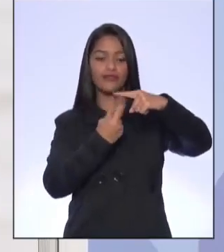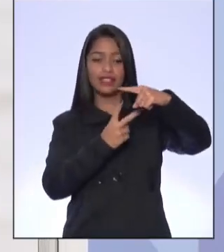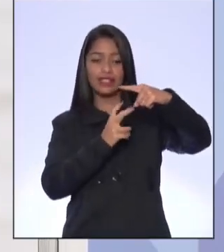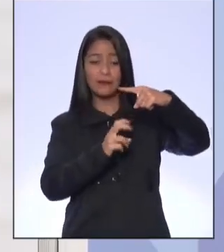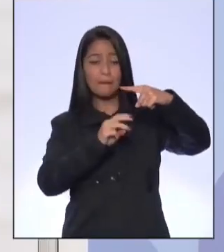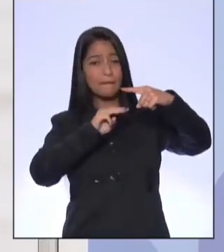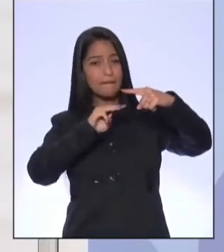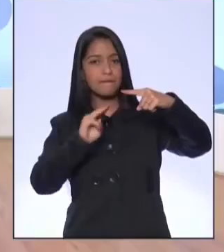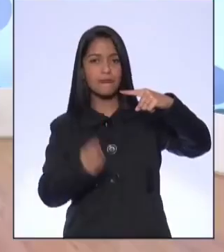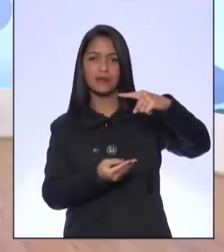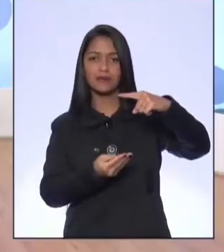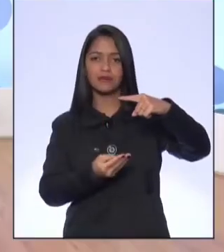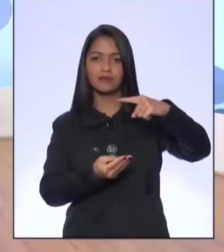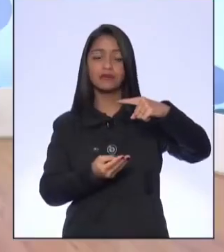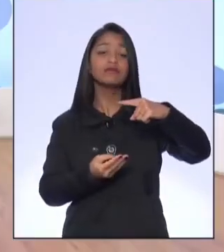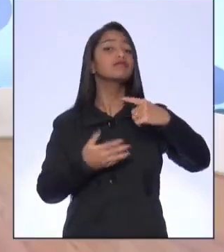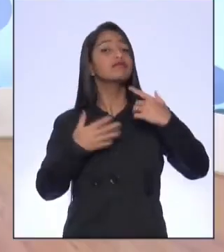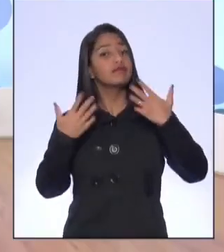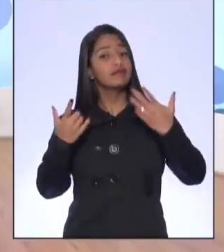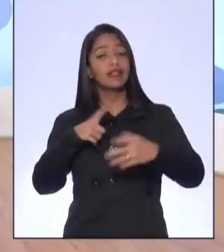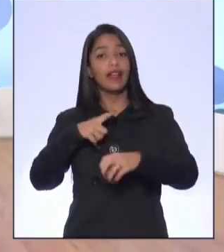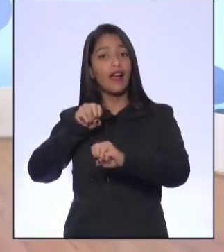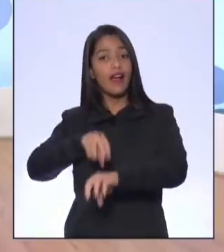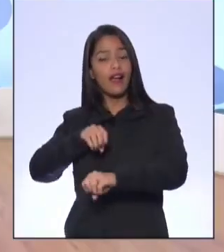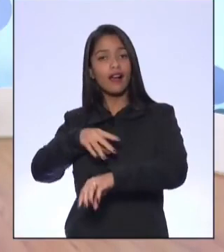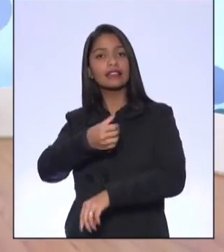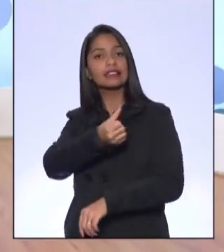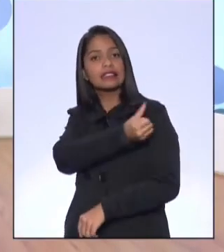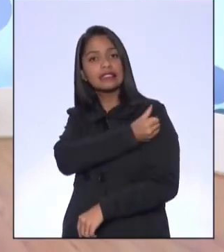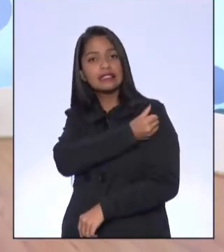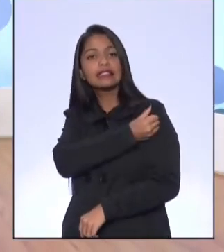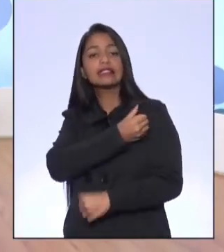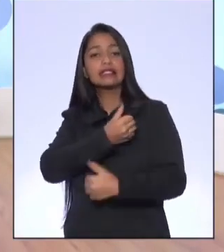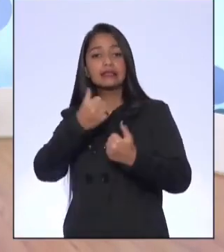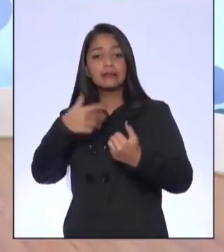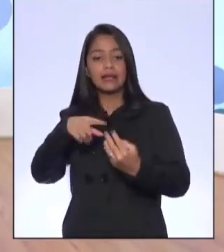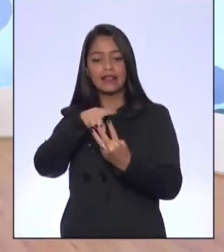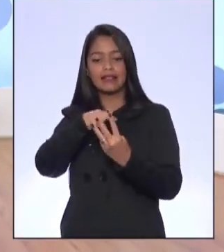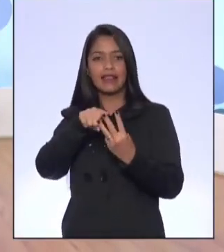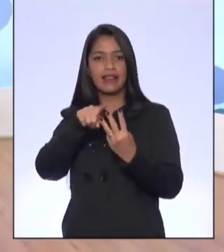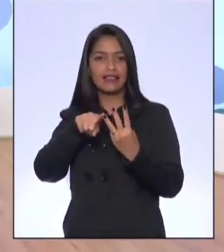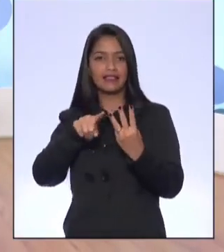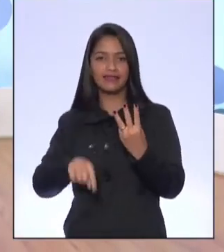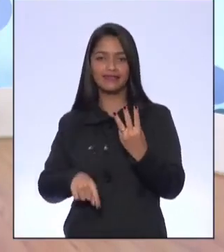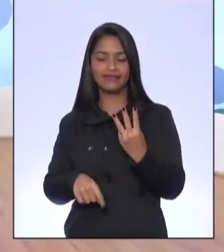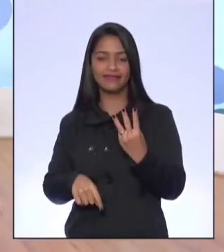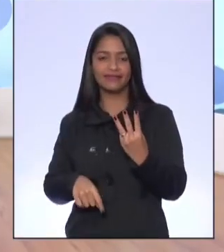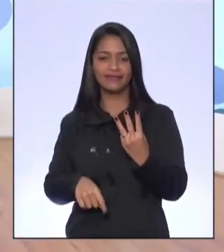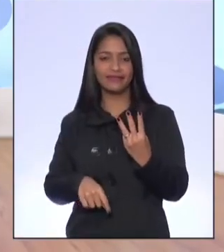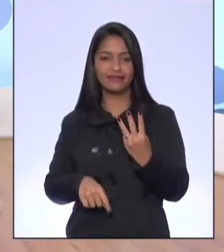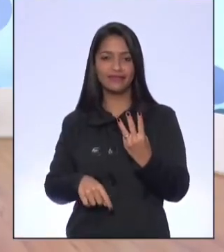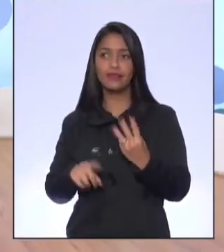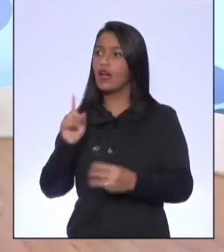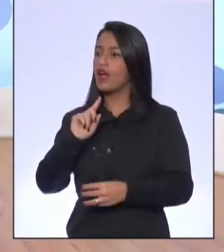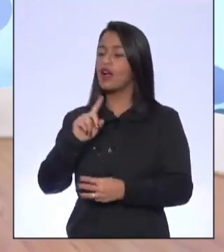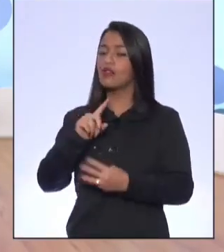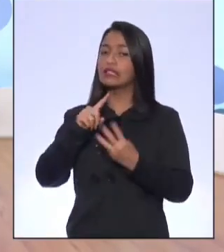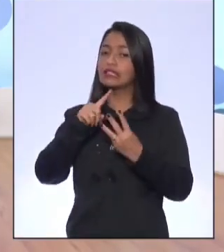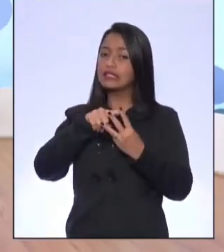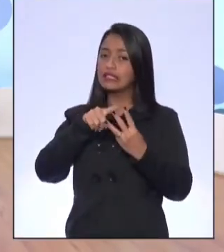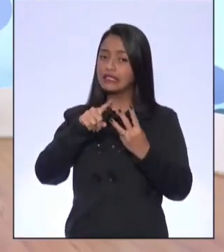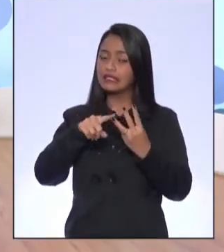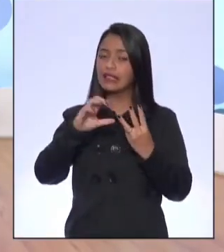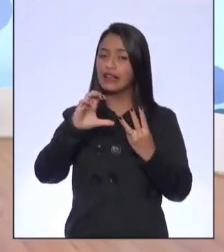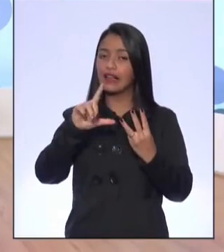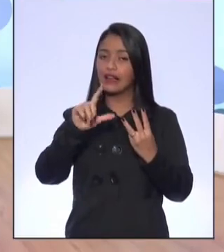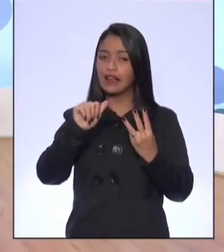Olha, lembrando a aula do sexto ano, são três ordens aí, né? Isso mesmo, São verdade. três ordens. Não, Não, três classes e oito três ordens.